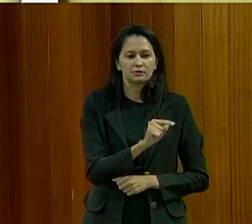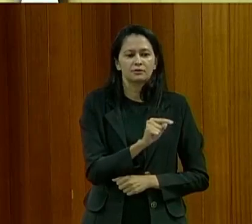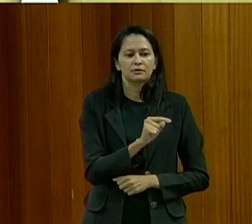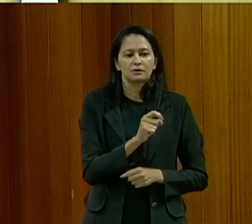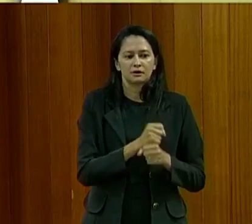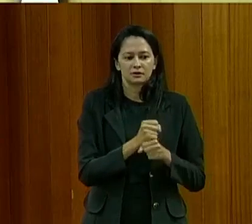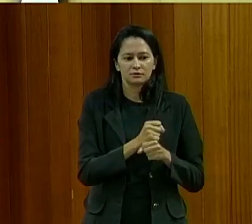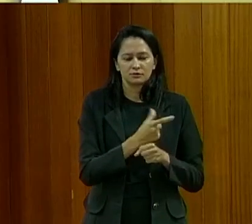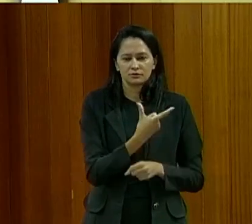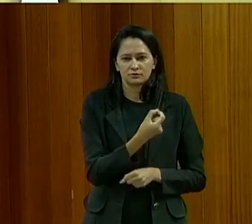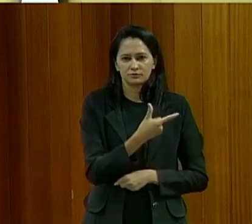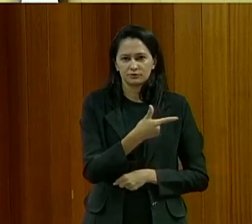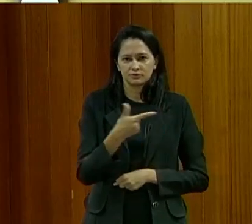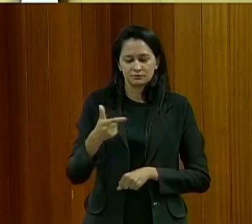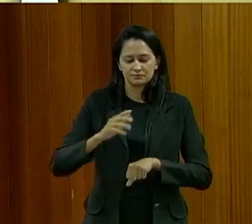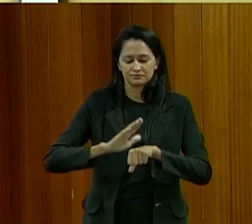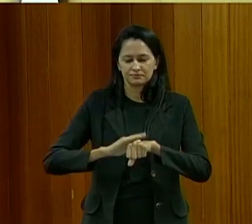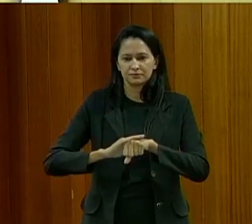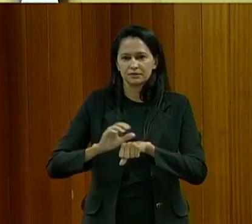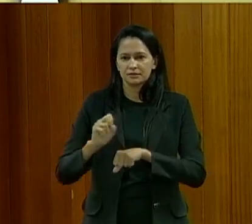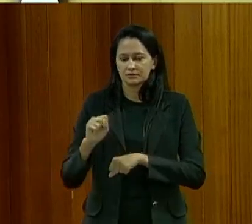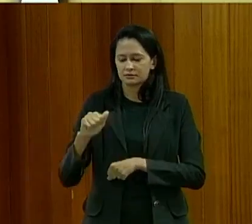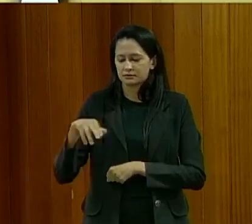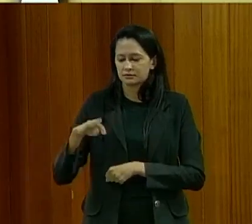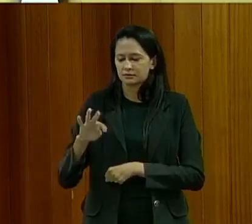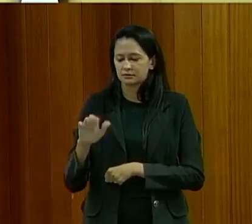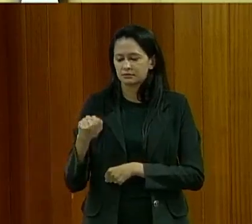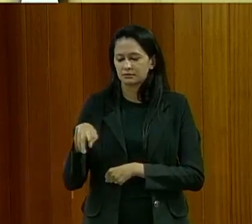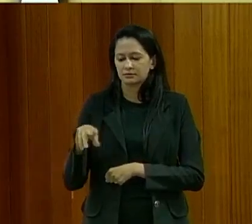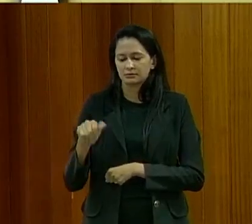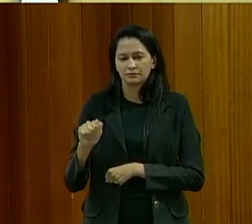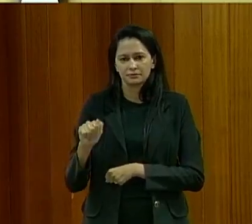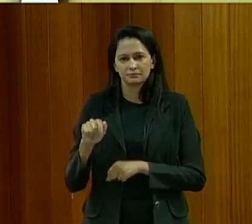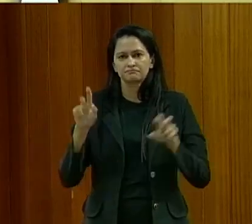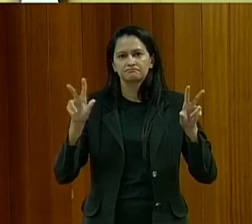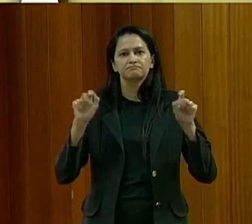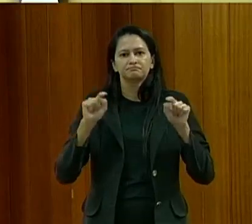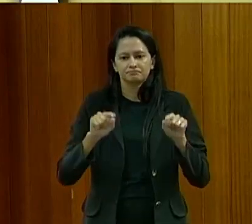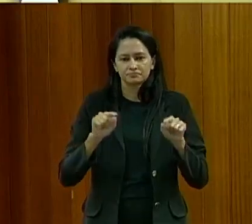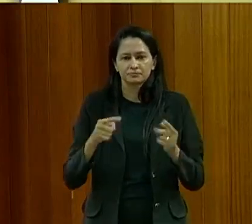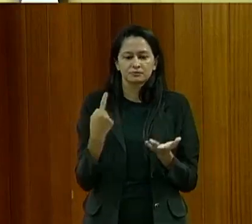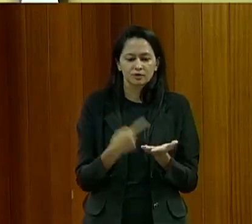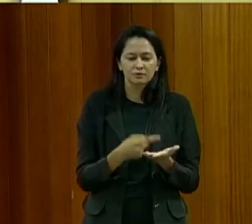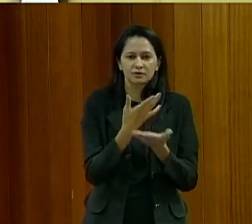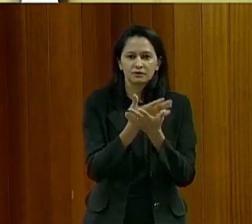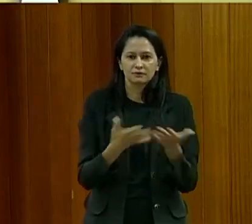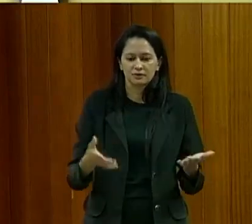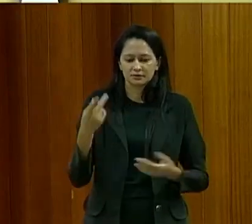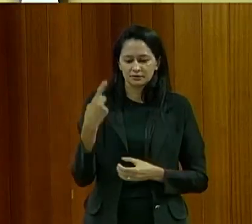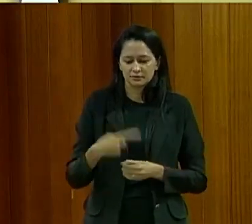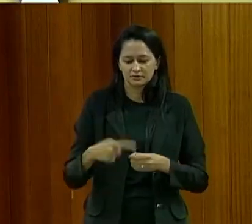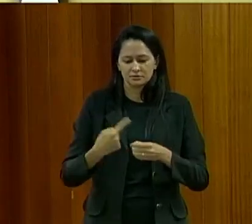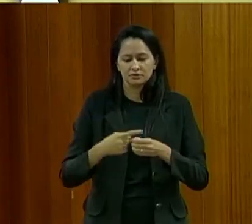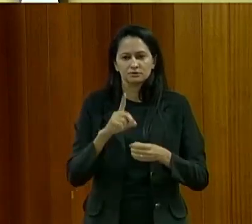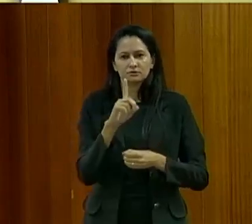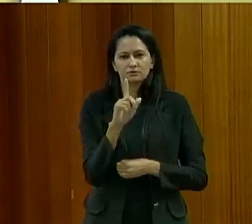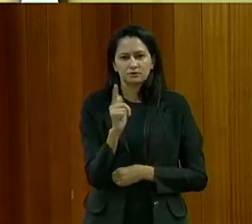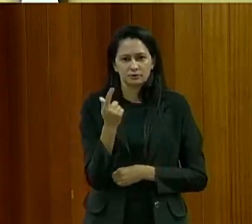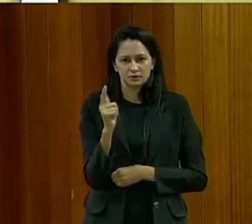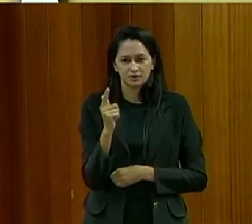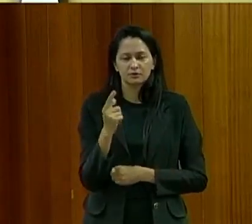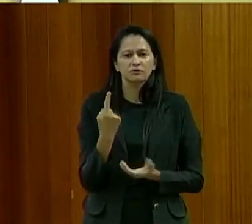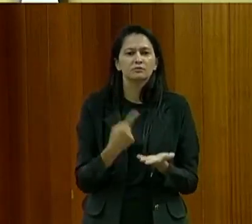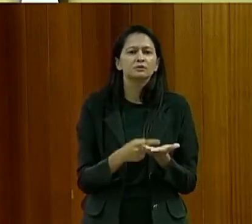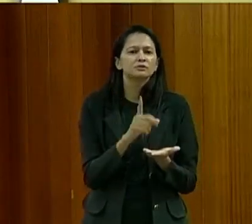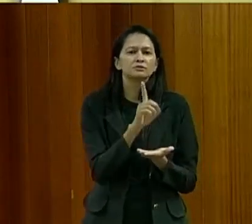13.022, de autoria do vereador Santana Gomes, que institui o calendário oficial de eventos de Goiânia, data comemorativa de